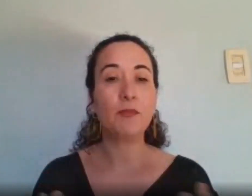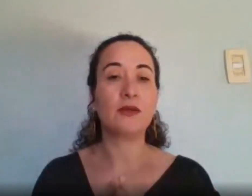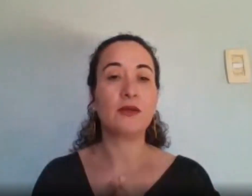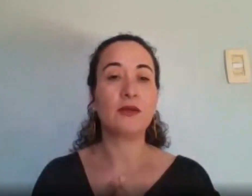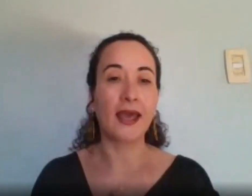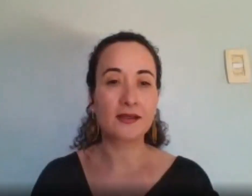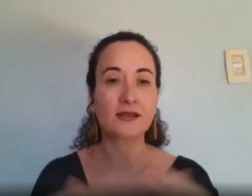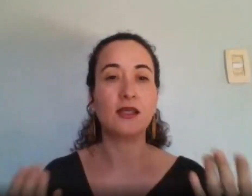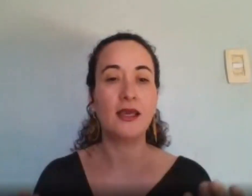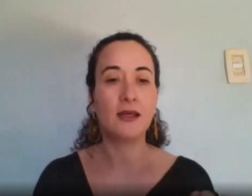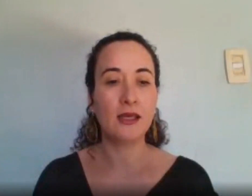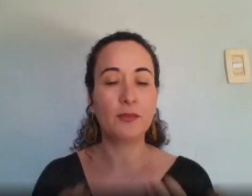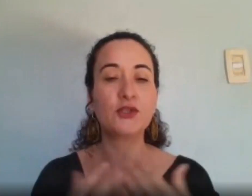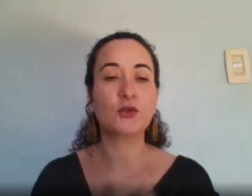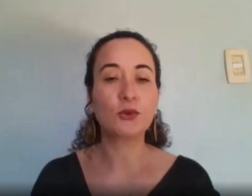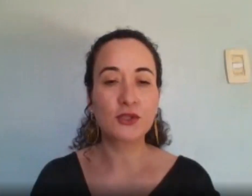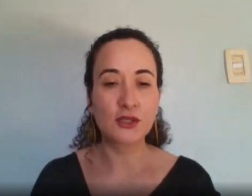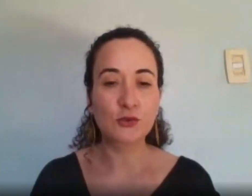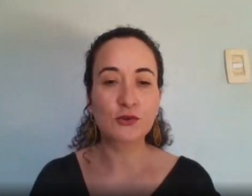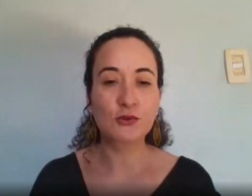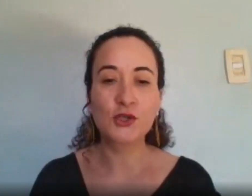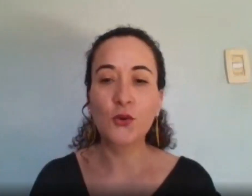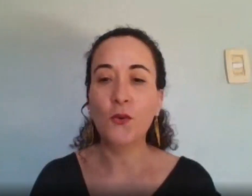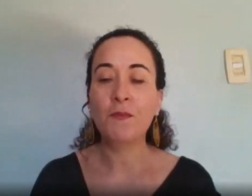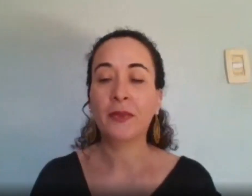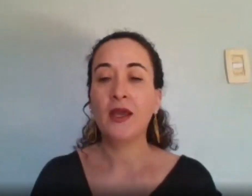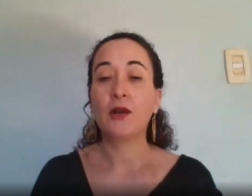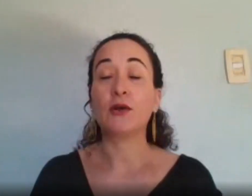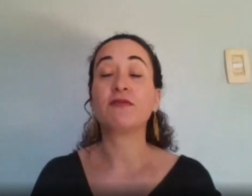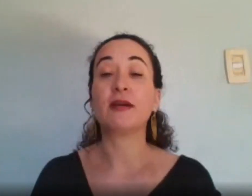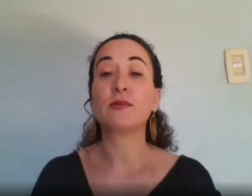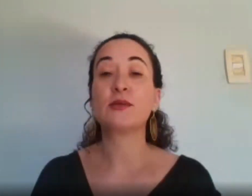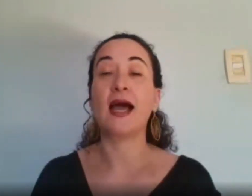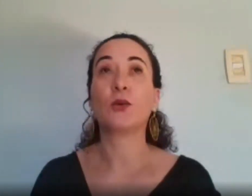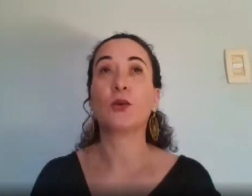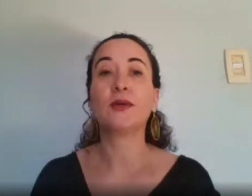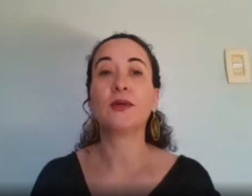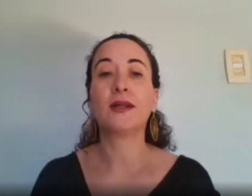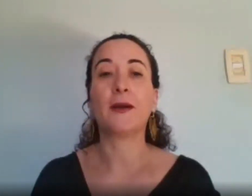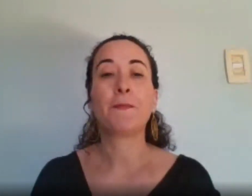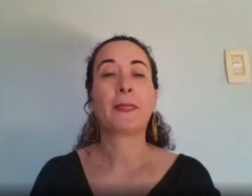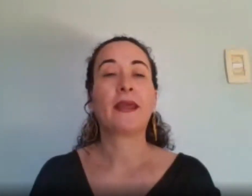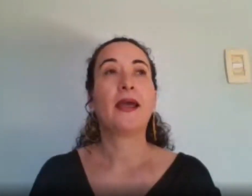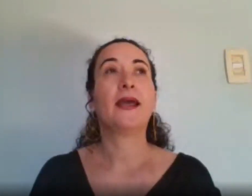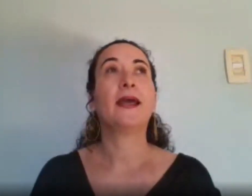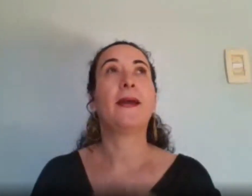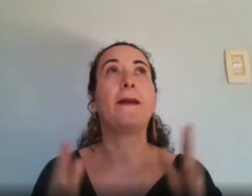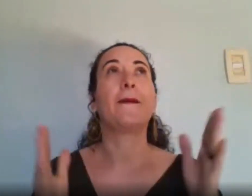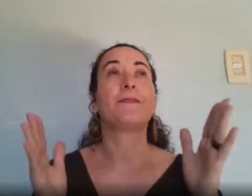nossa equipe, IEX, equipe Instituto de Estudos do Xingu. Nós tivemos a aluna